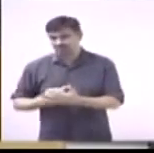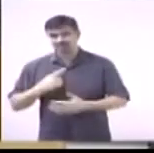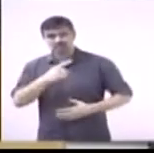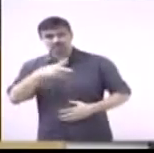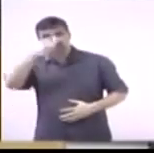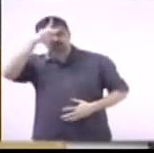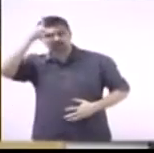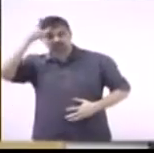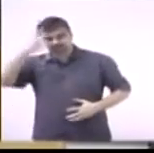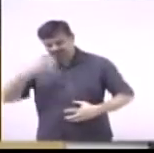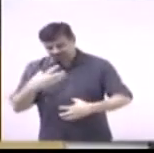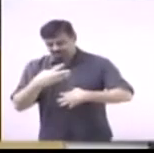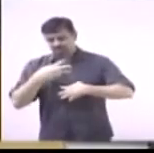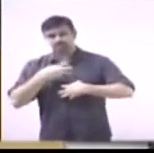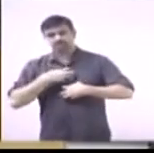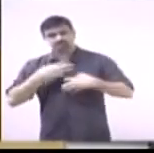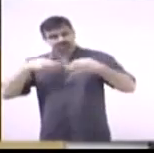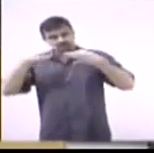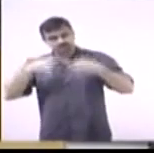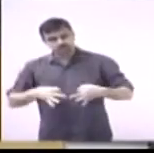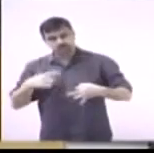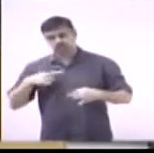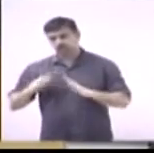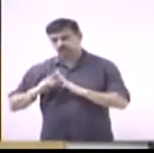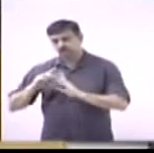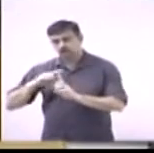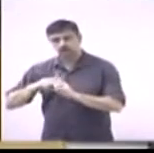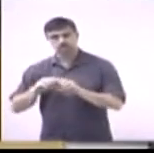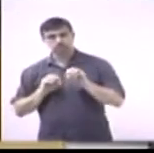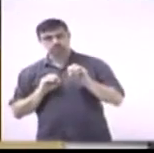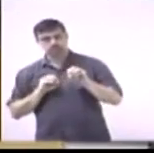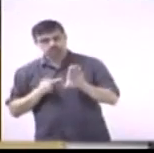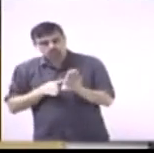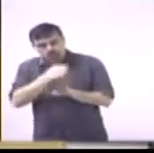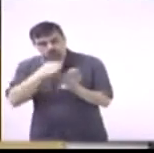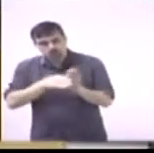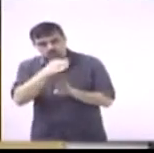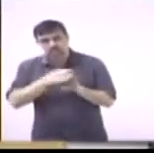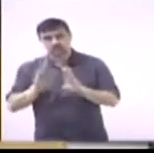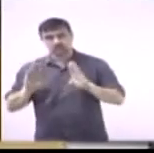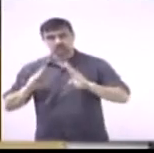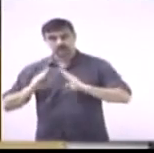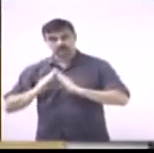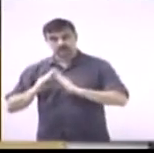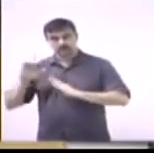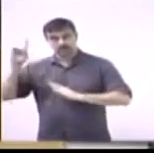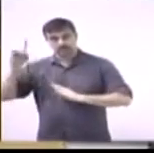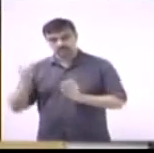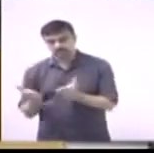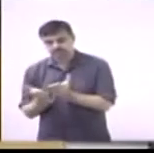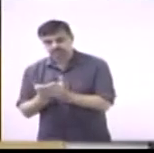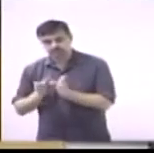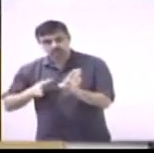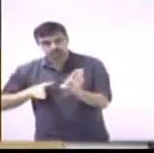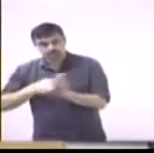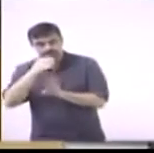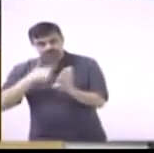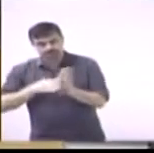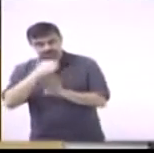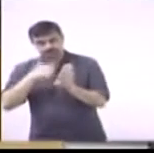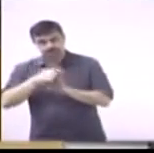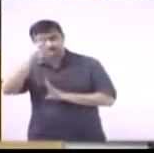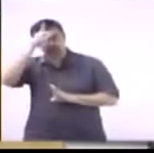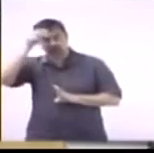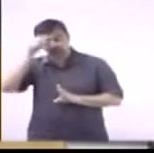sensibilidade de escutar a Igreja Católica, de escutar a Igreja Evangélica, de escutar